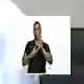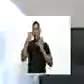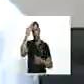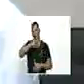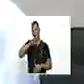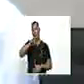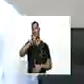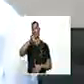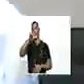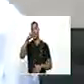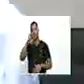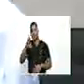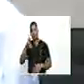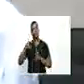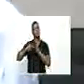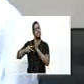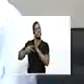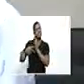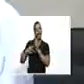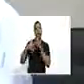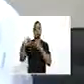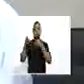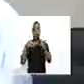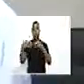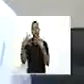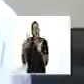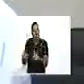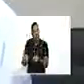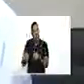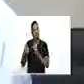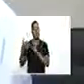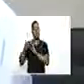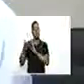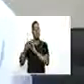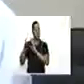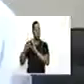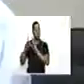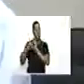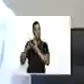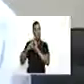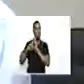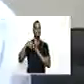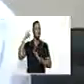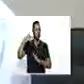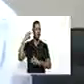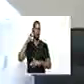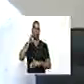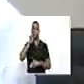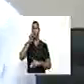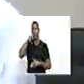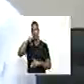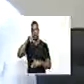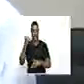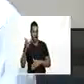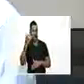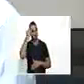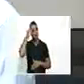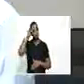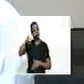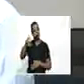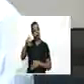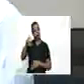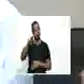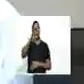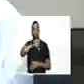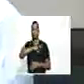foi pelo contrário muito flexível porque a proposta dele vereador DJ Ron sabe muito bem disso era Janeiro